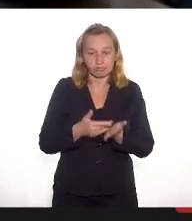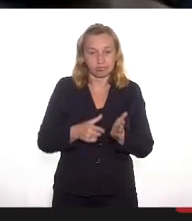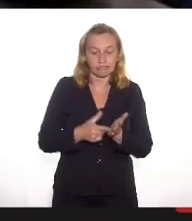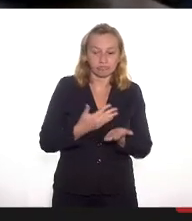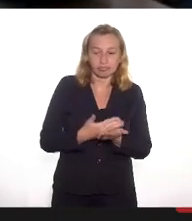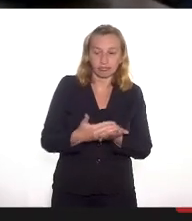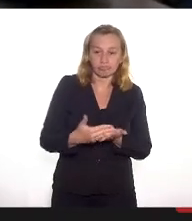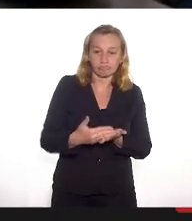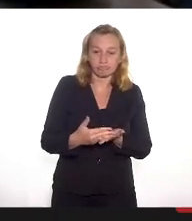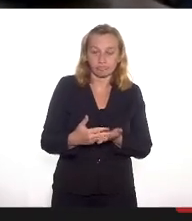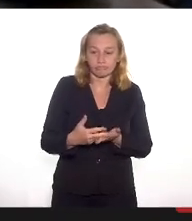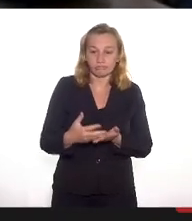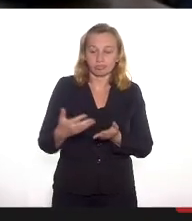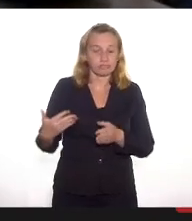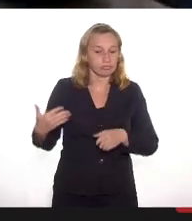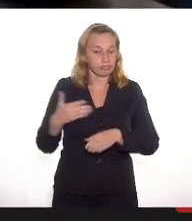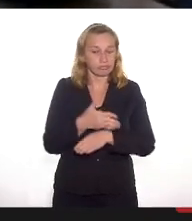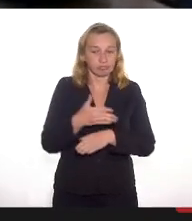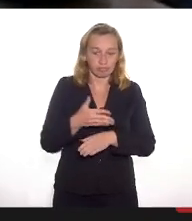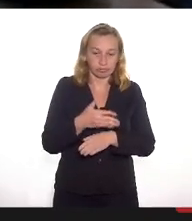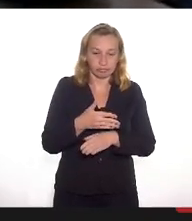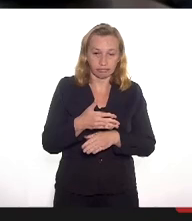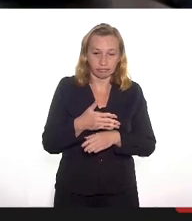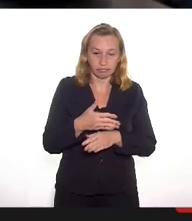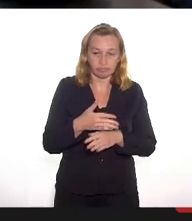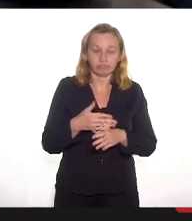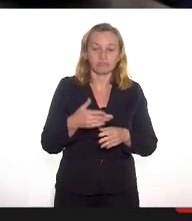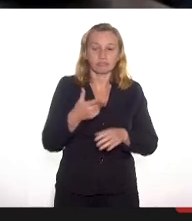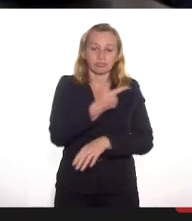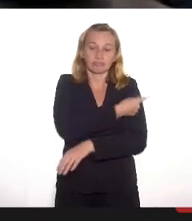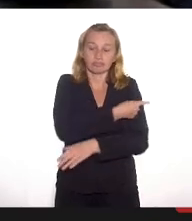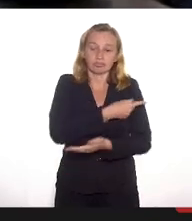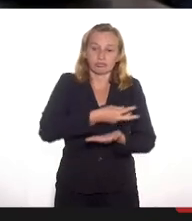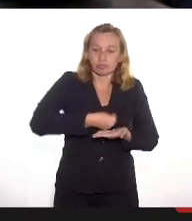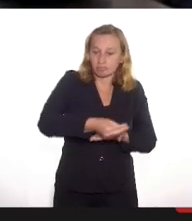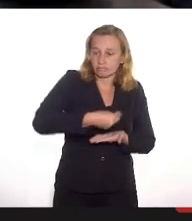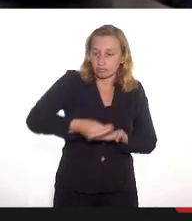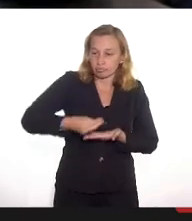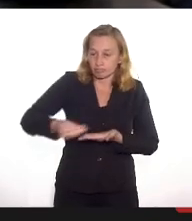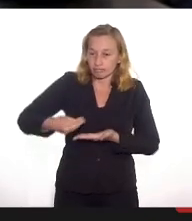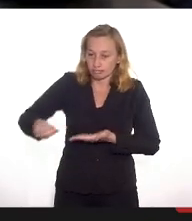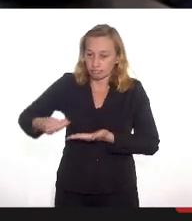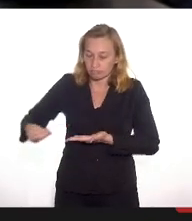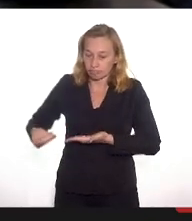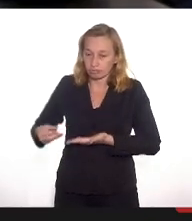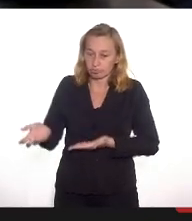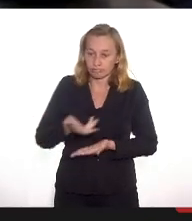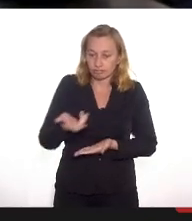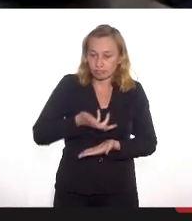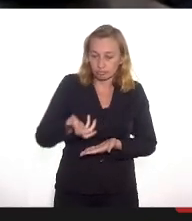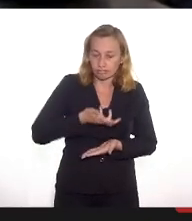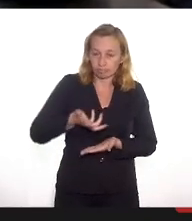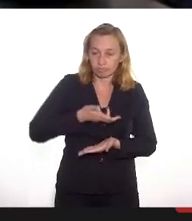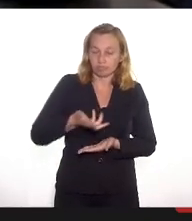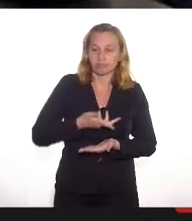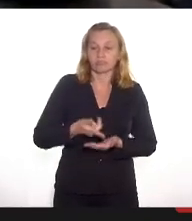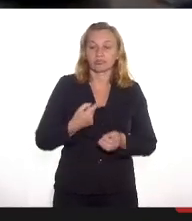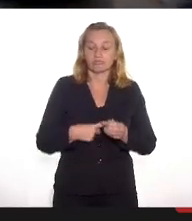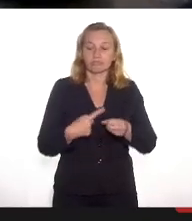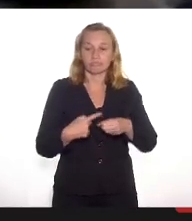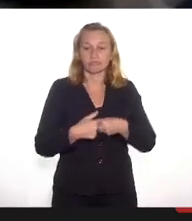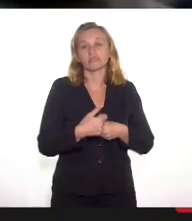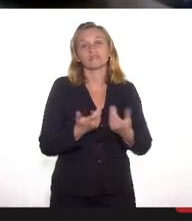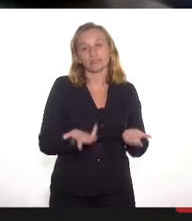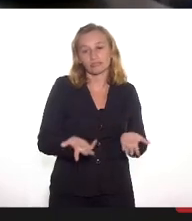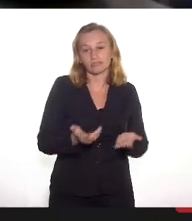vacinas chegam são entregues imediatamente aos municípios e Cruzeiro por via aérea né para acelerar o processo de municípios na